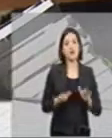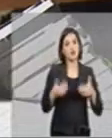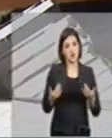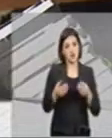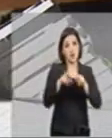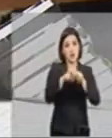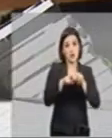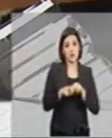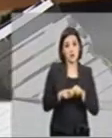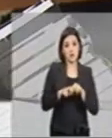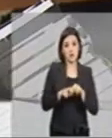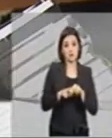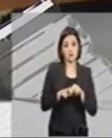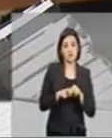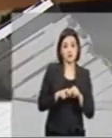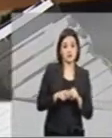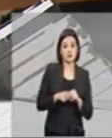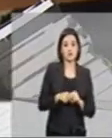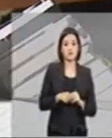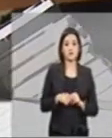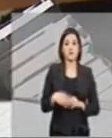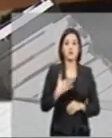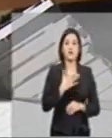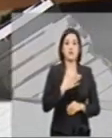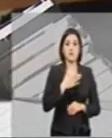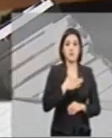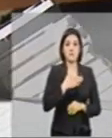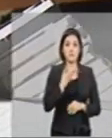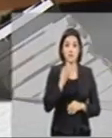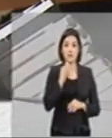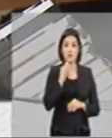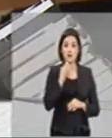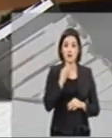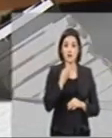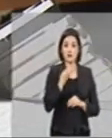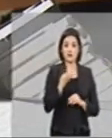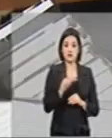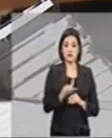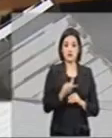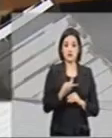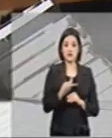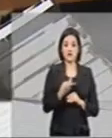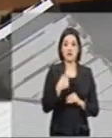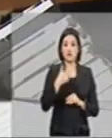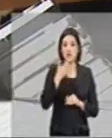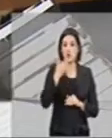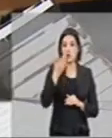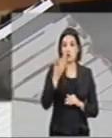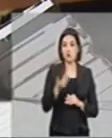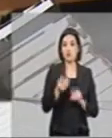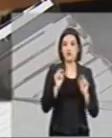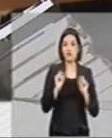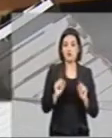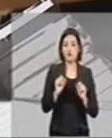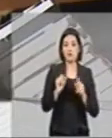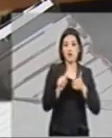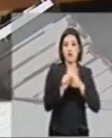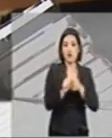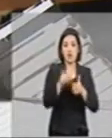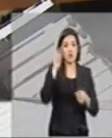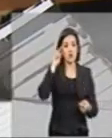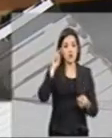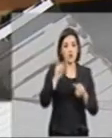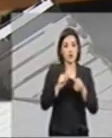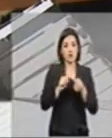meu modesto argumento, essa minha modesta argumentação, eu vou pedir vênia para acompanhar o